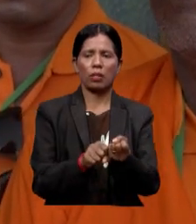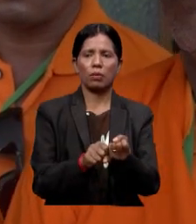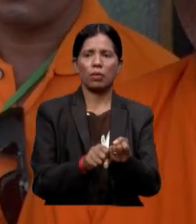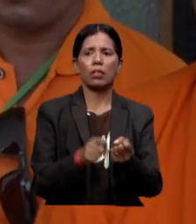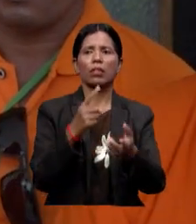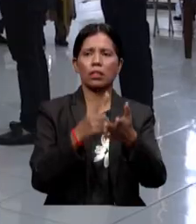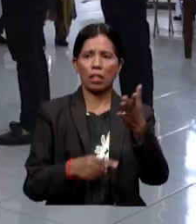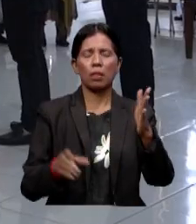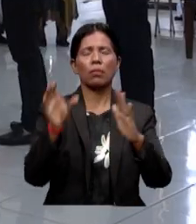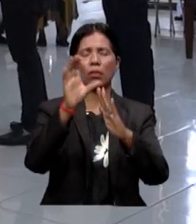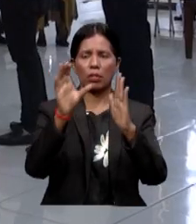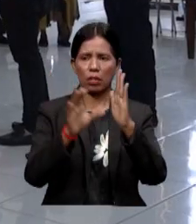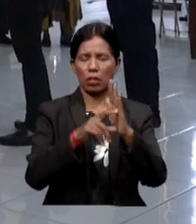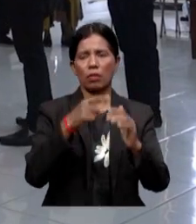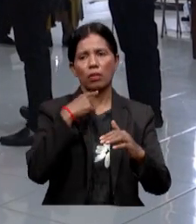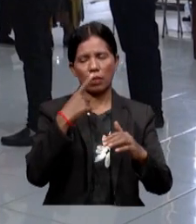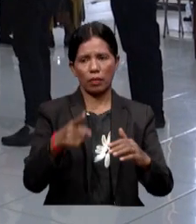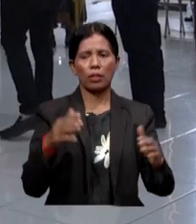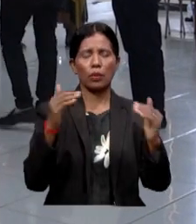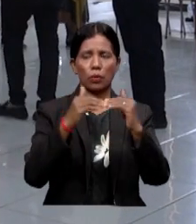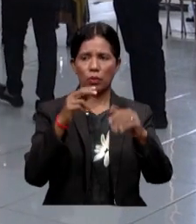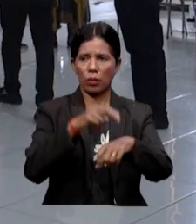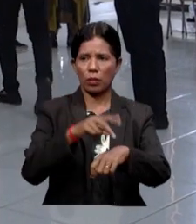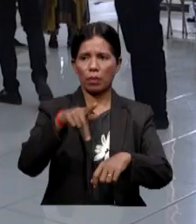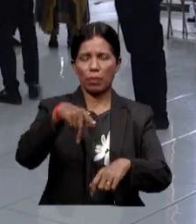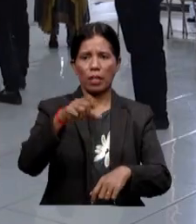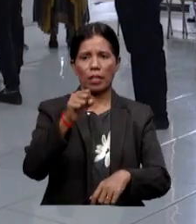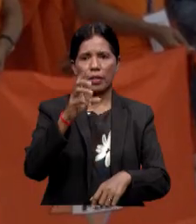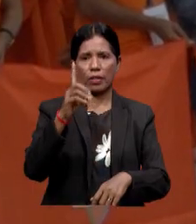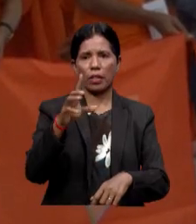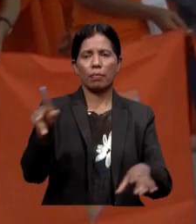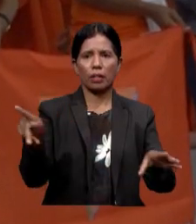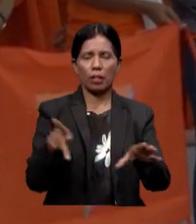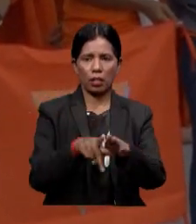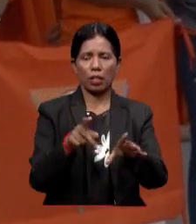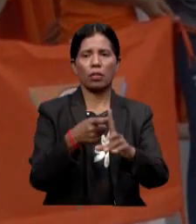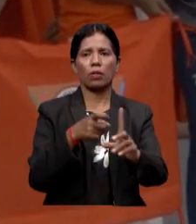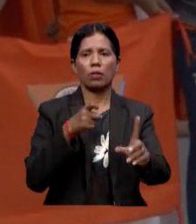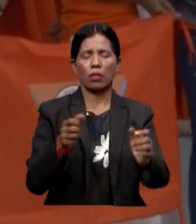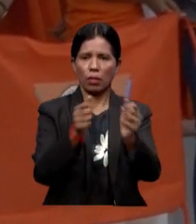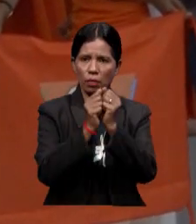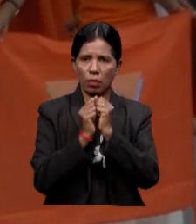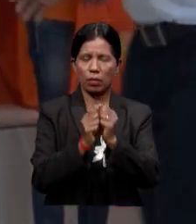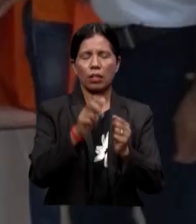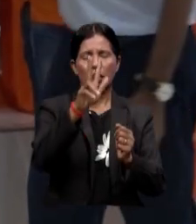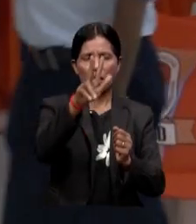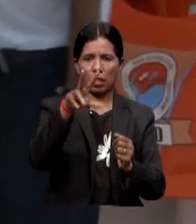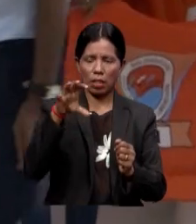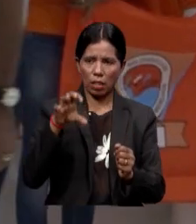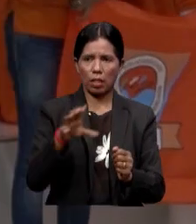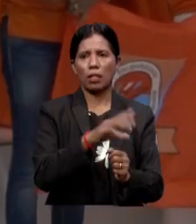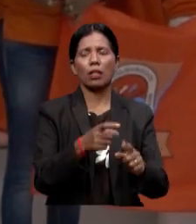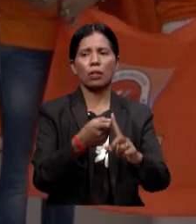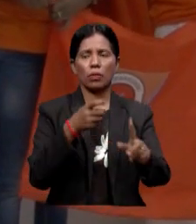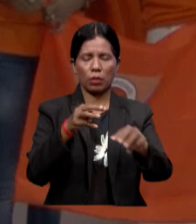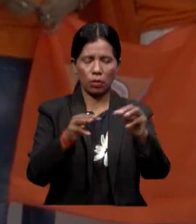tinha constituição dia. E a Congresso Nacional PSD-Nian participa o seu congressista Sira Hamutuk Atustol Resin, mas o